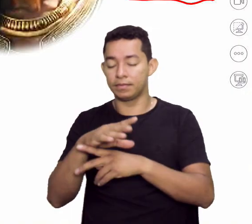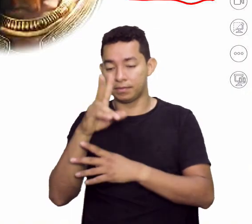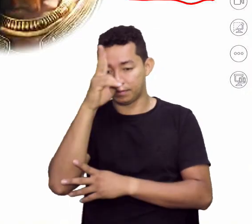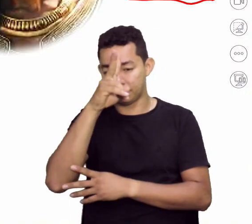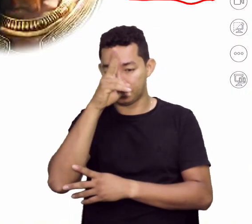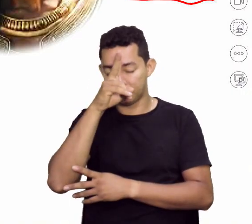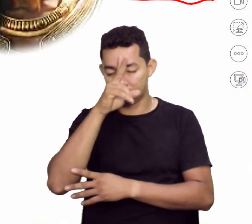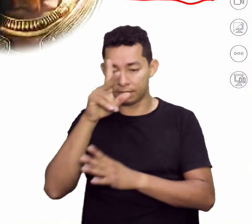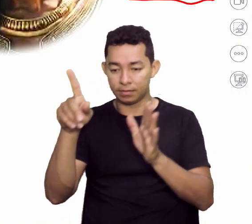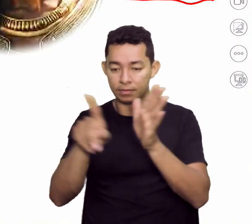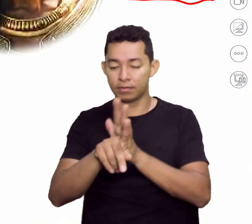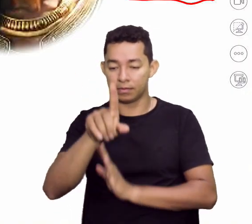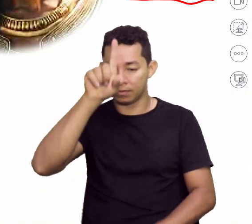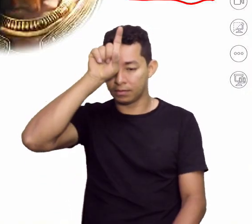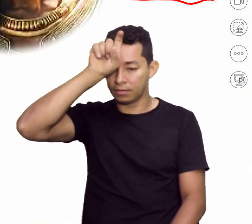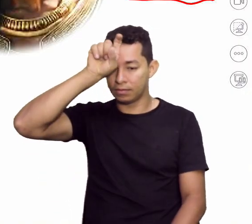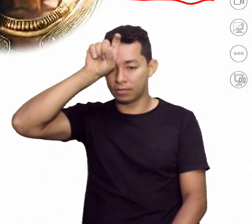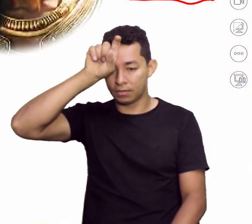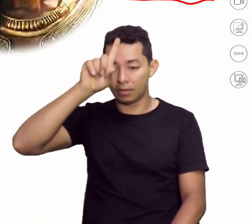É uma rainha